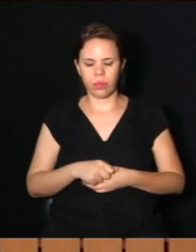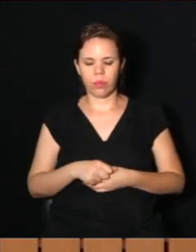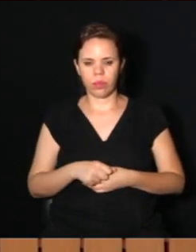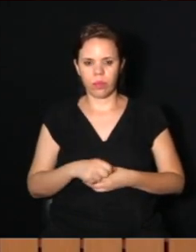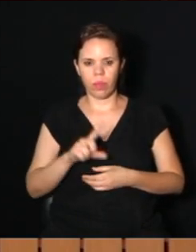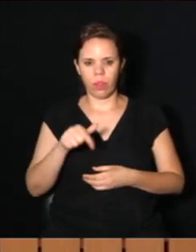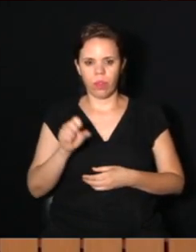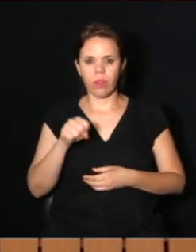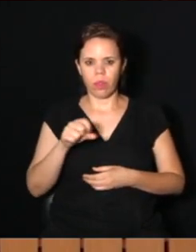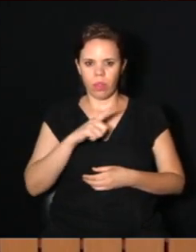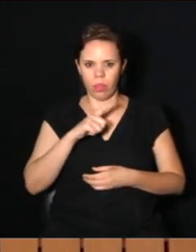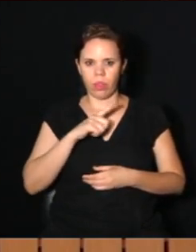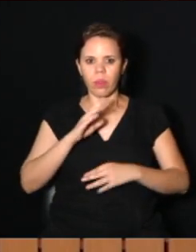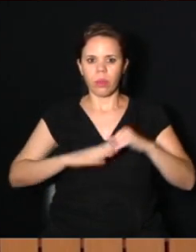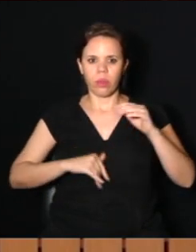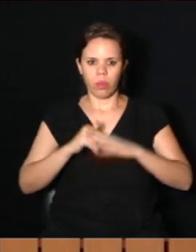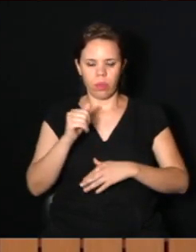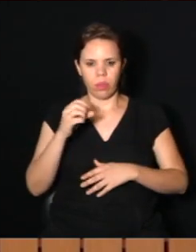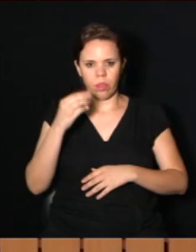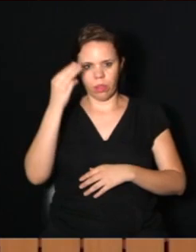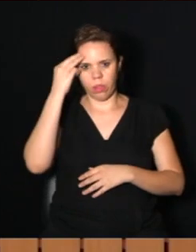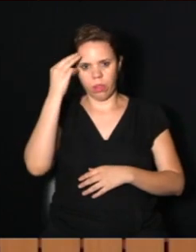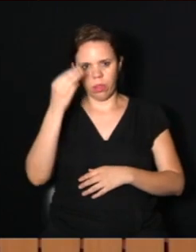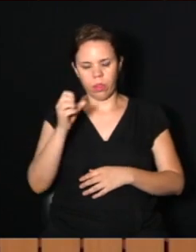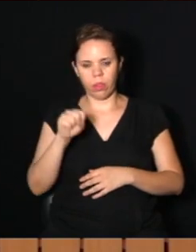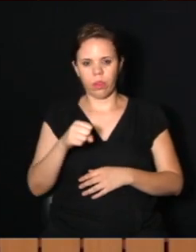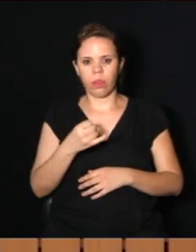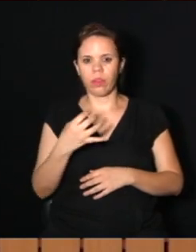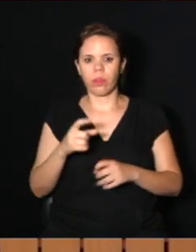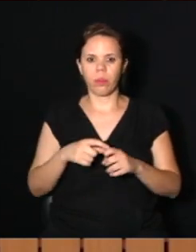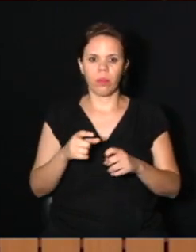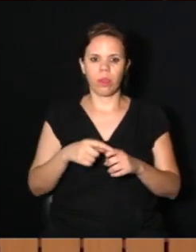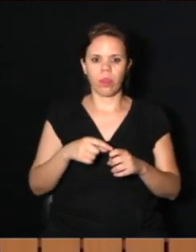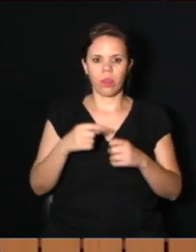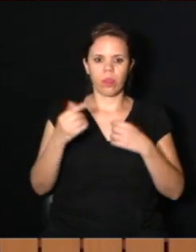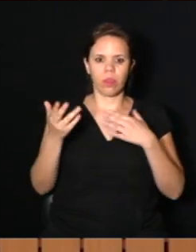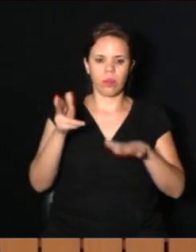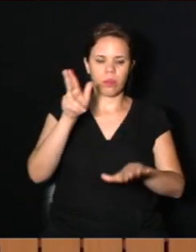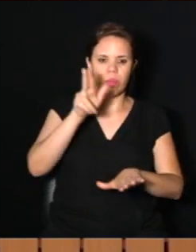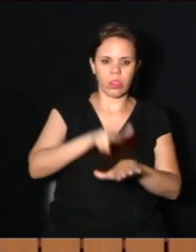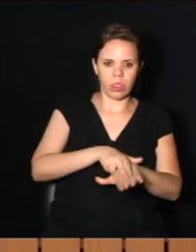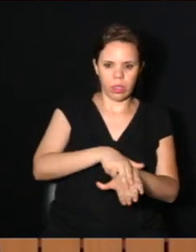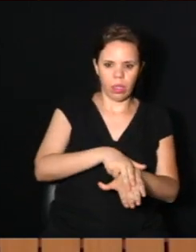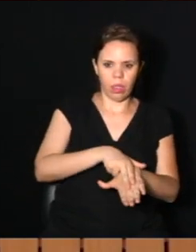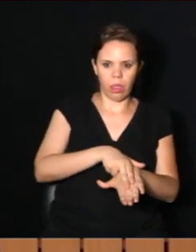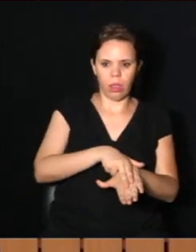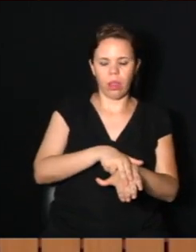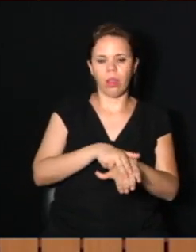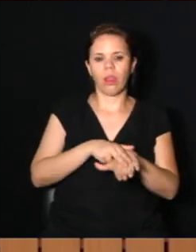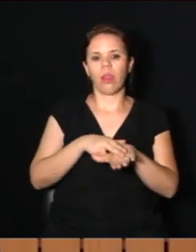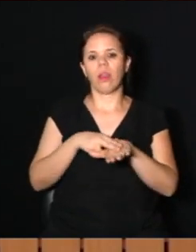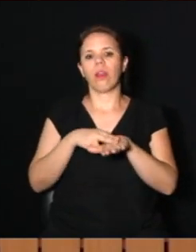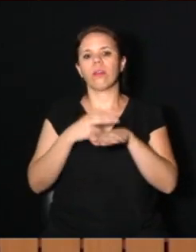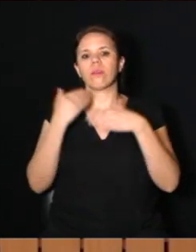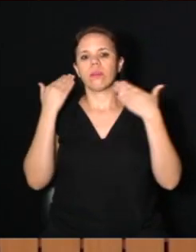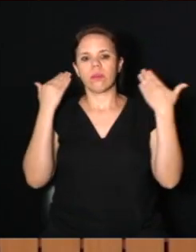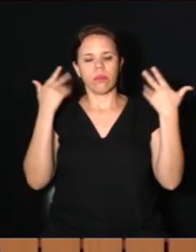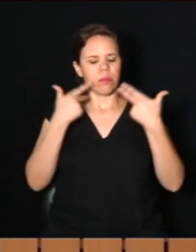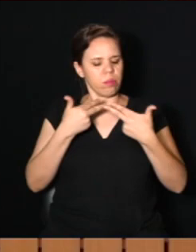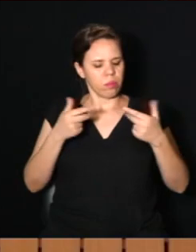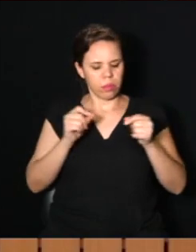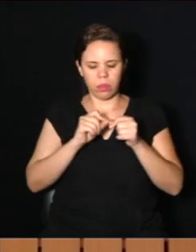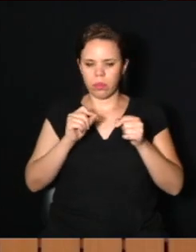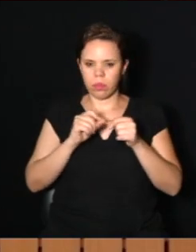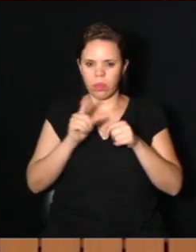previsão é sim que a gente tenha um profissional de saúde mental. Se vai ser um médico psiquiatra, um psicólogo, um terapeuta ocupacional, isso vai de